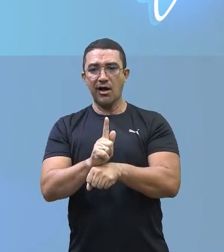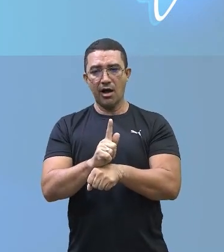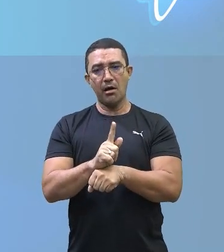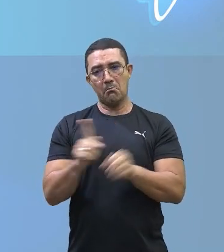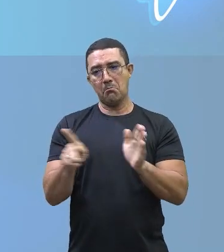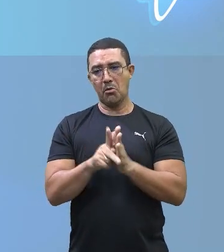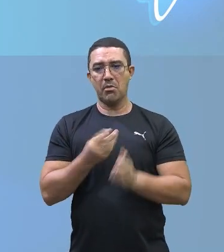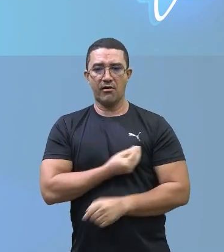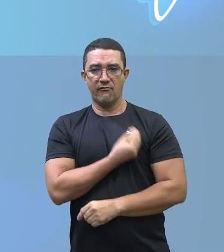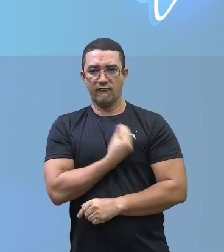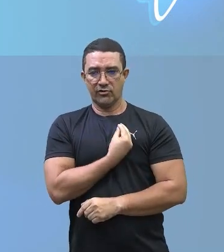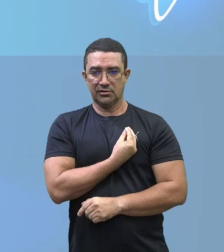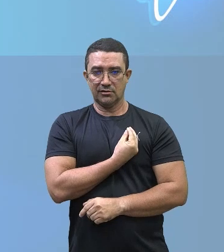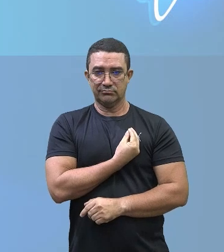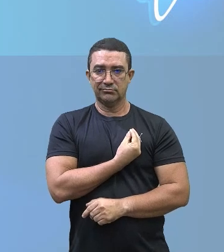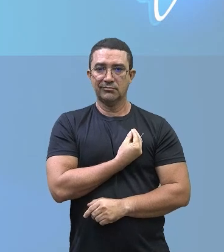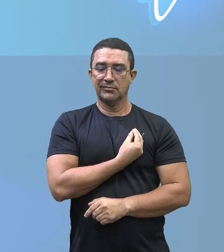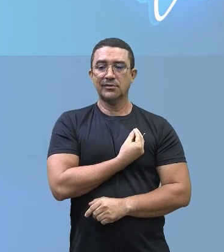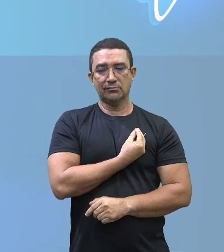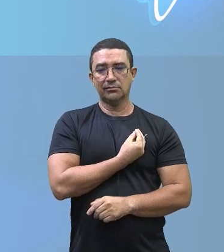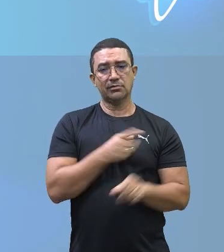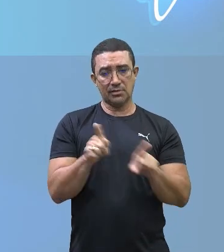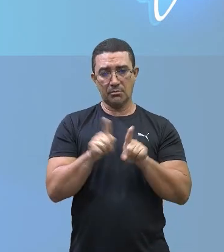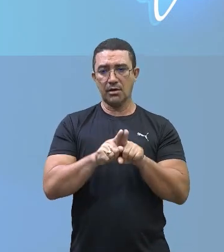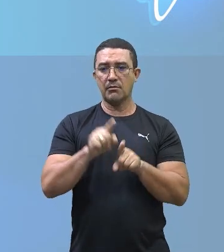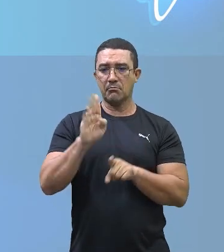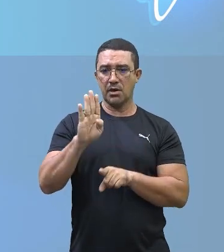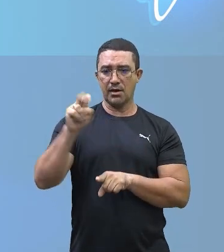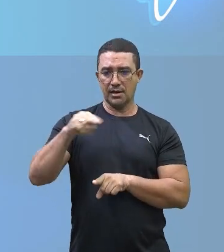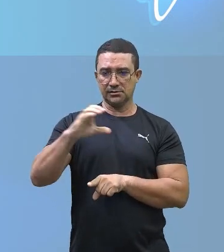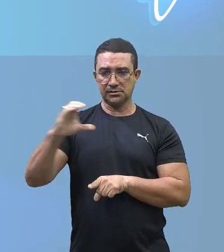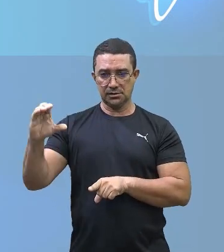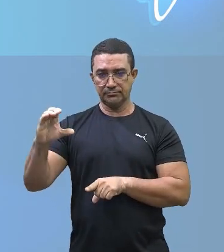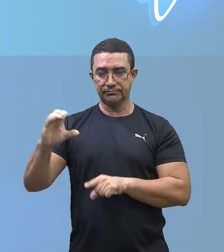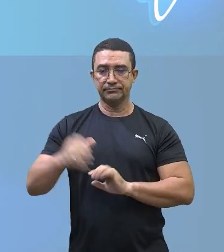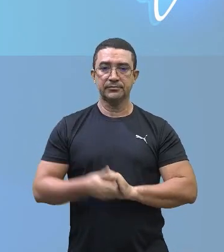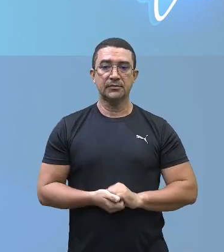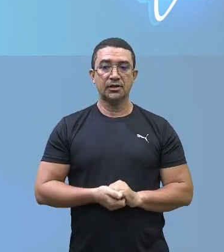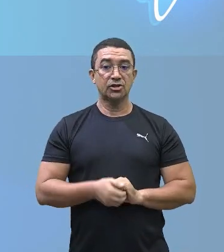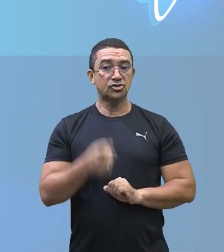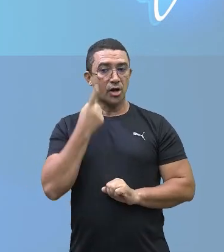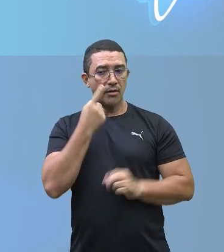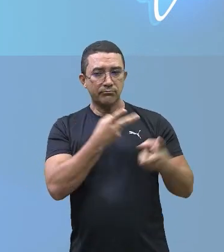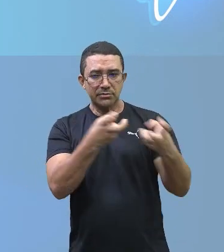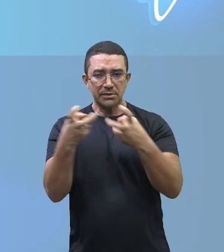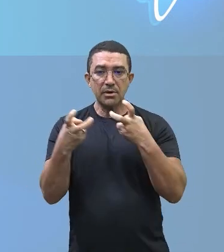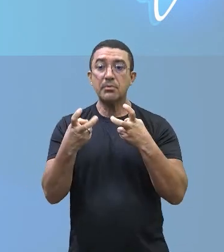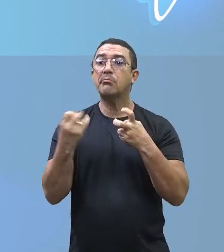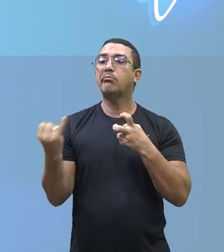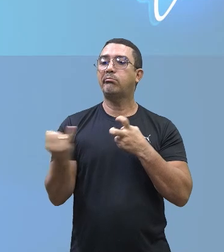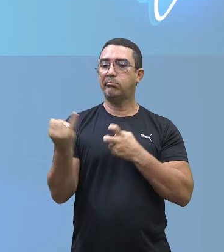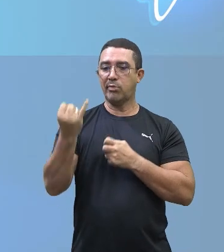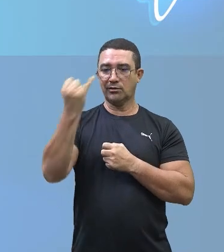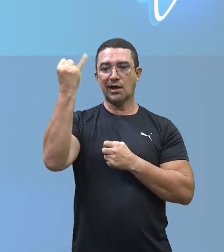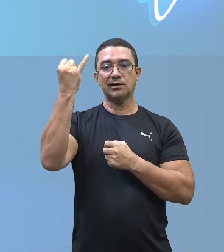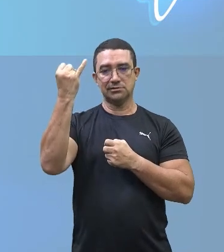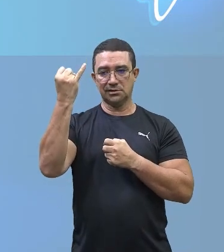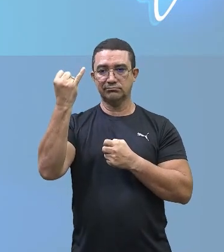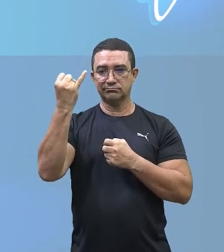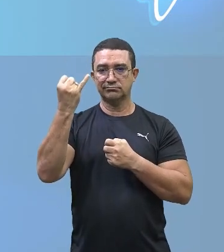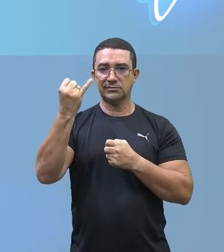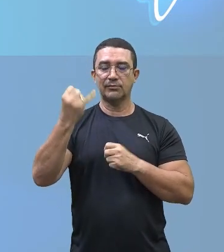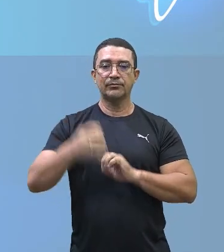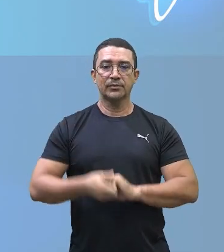mais. Então, ele faz parte, né, da BNCC já, Sim, né? Sim, aí a gente já consegue ver a importância dela, como você bem falou, né,